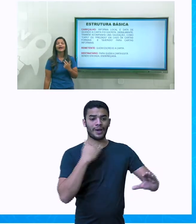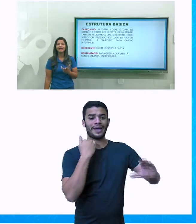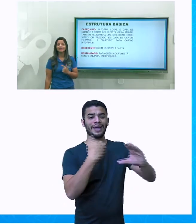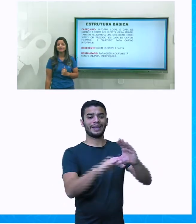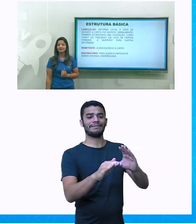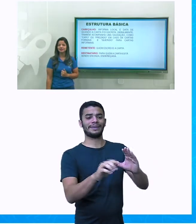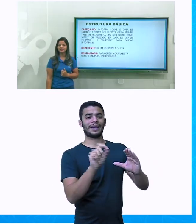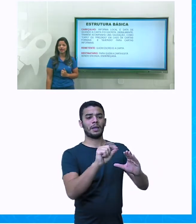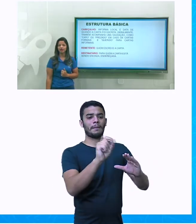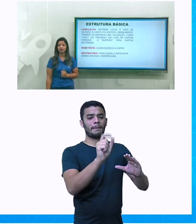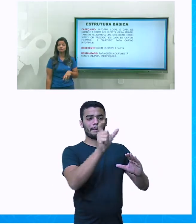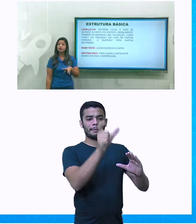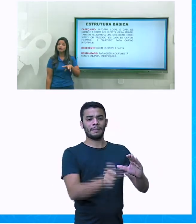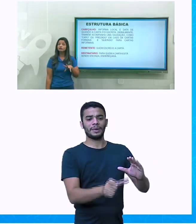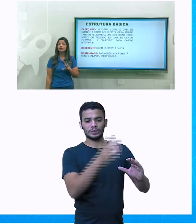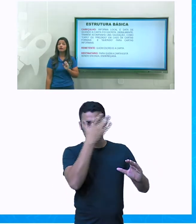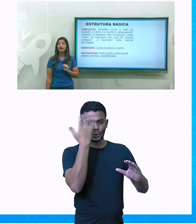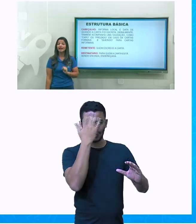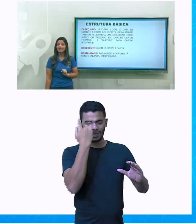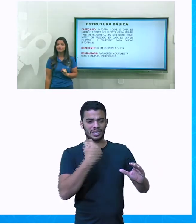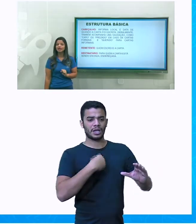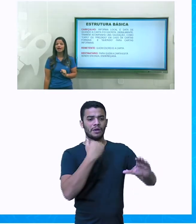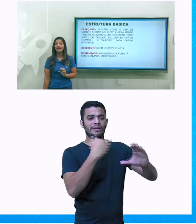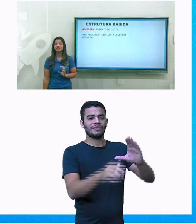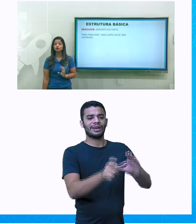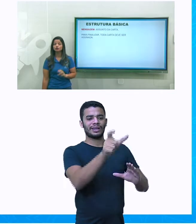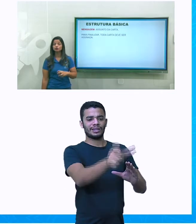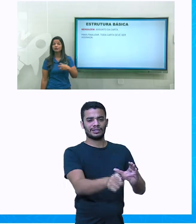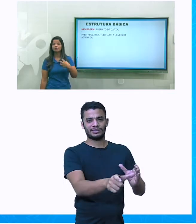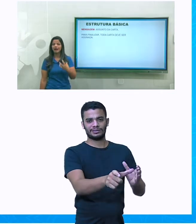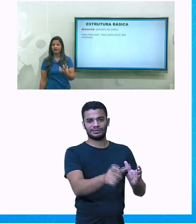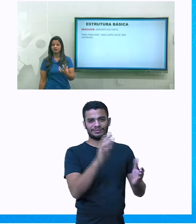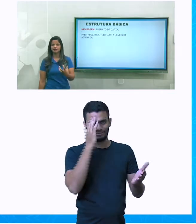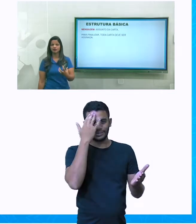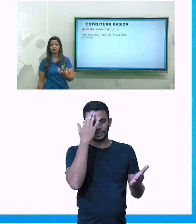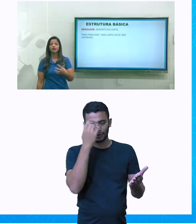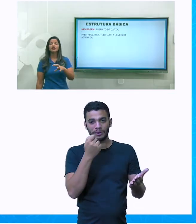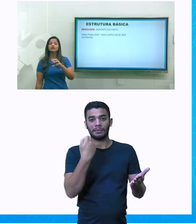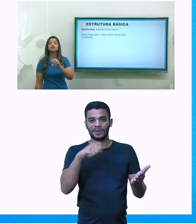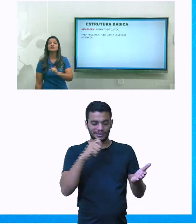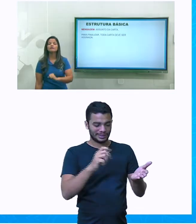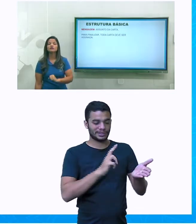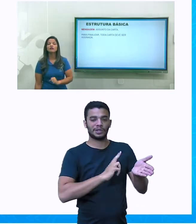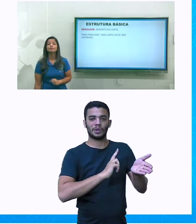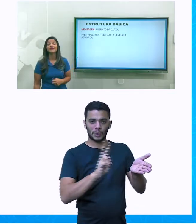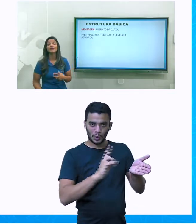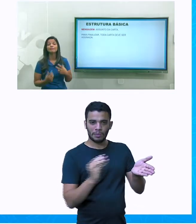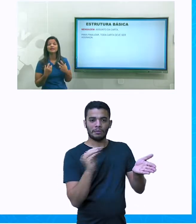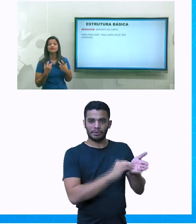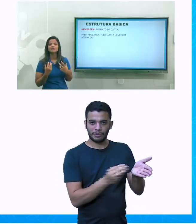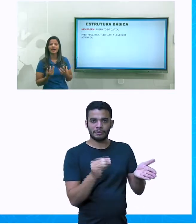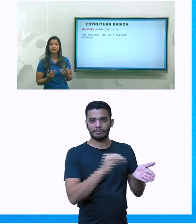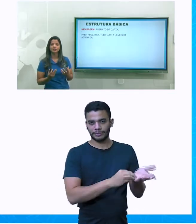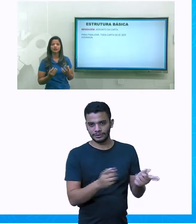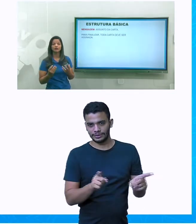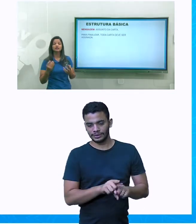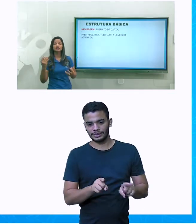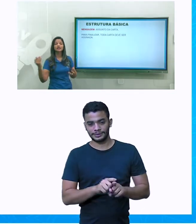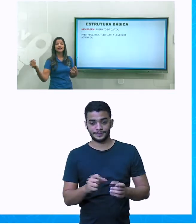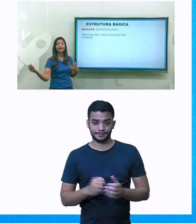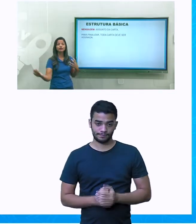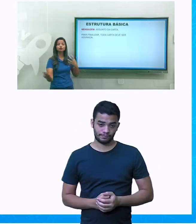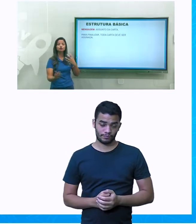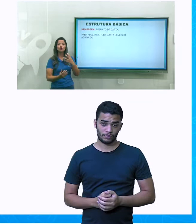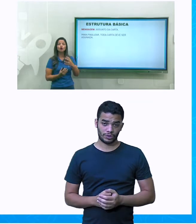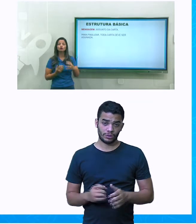sendo endereçada. Então, essa é a estrutura básica. E nós temos também a mensagem,